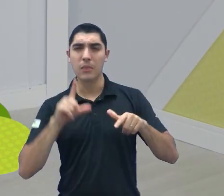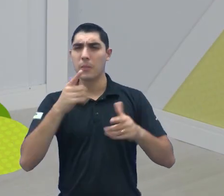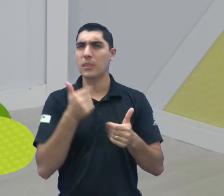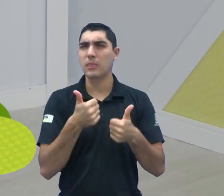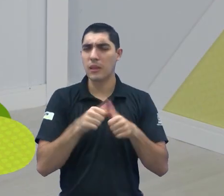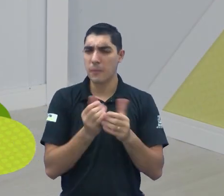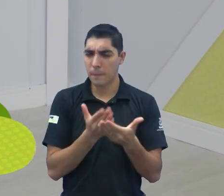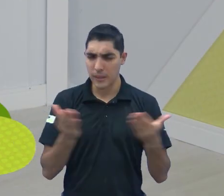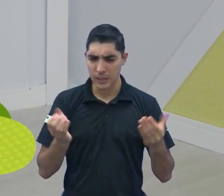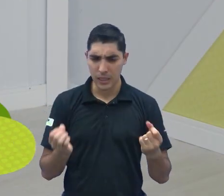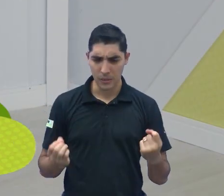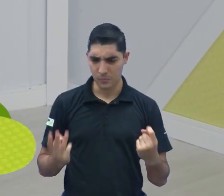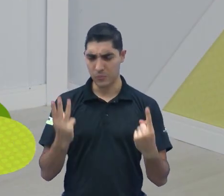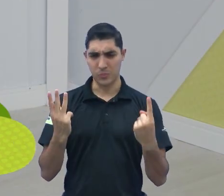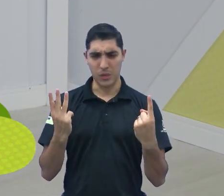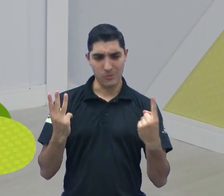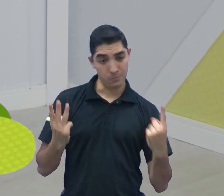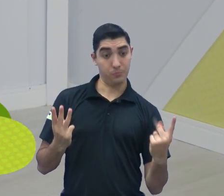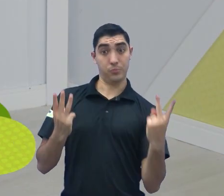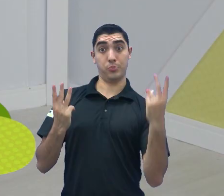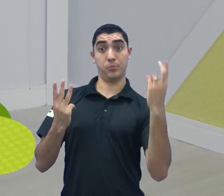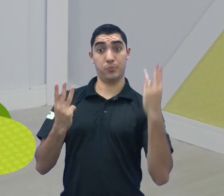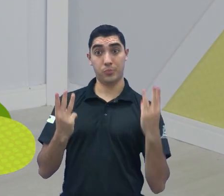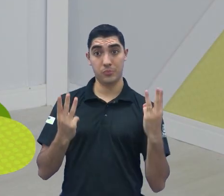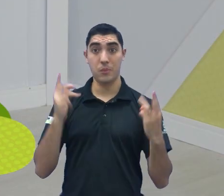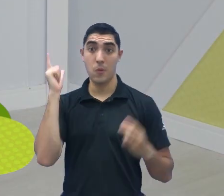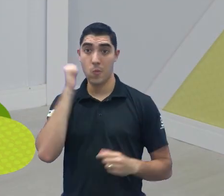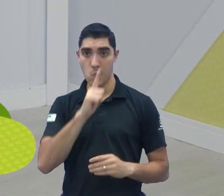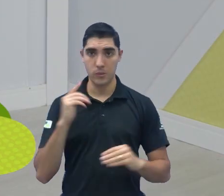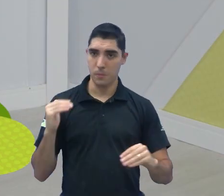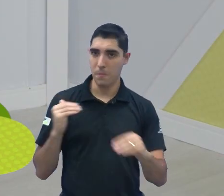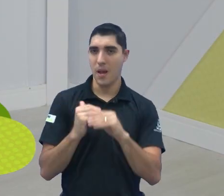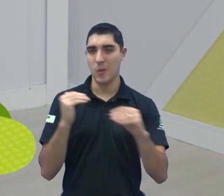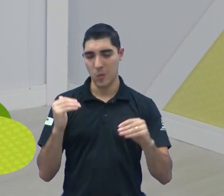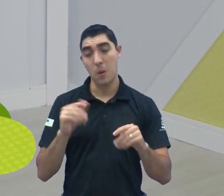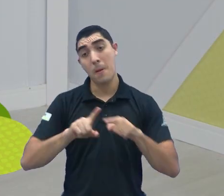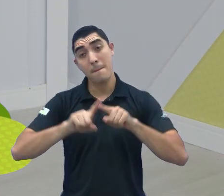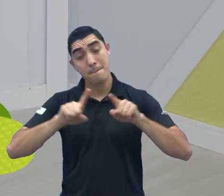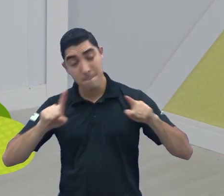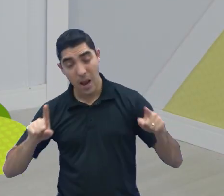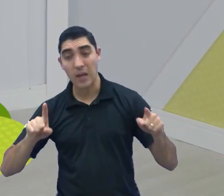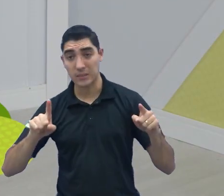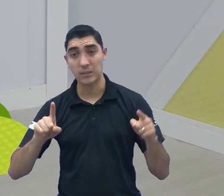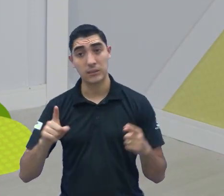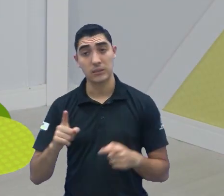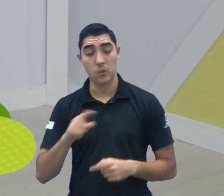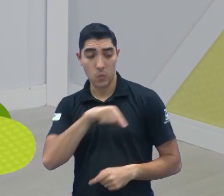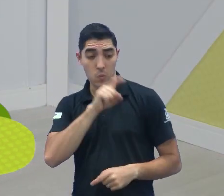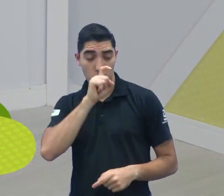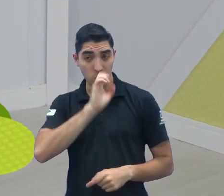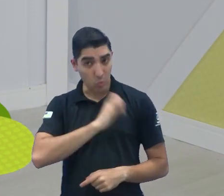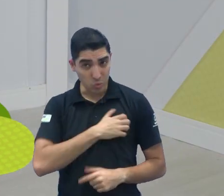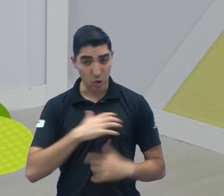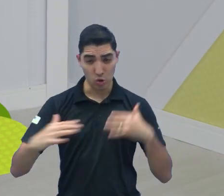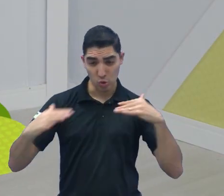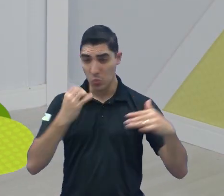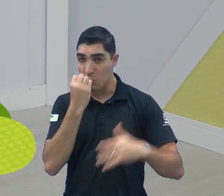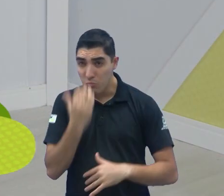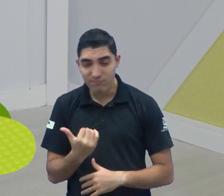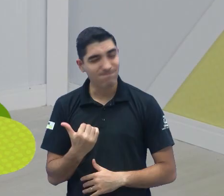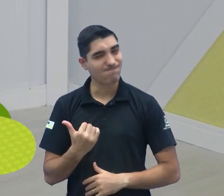André, e foi buscar o resultado em 3-3, mas o São José não se apresentou bem, a gente viu ali os melhores momentos, teve uma ou